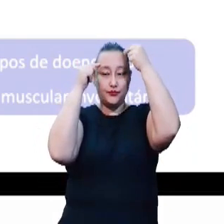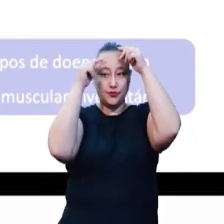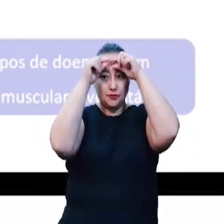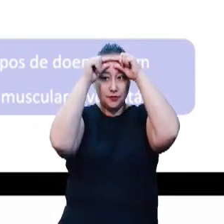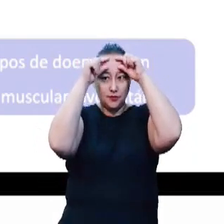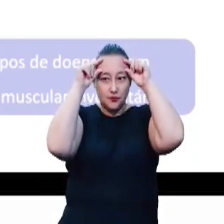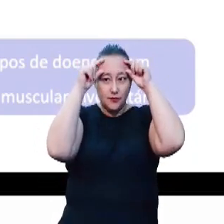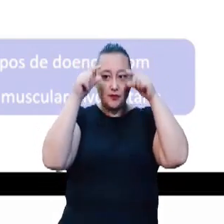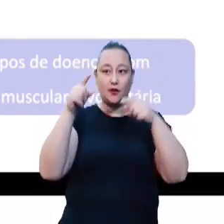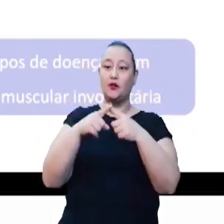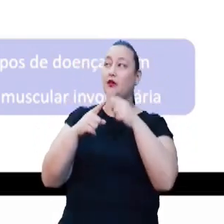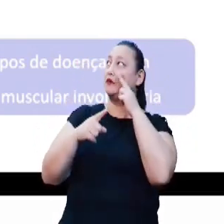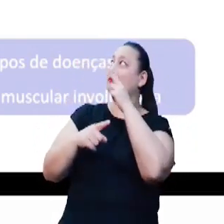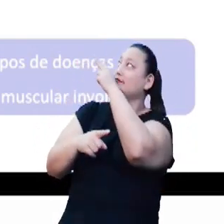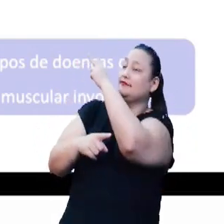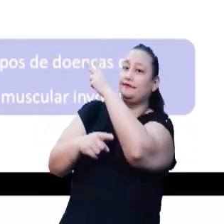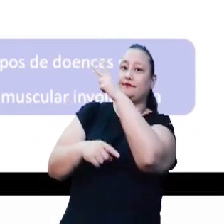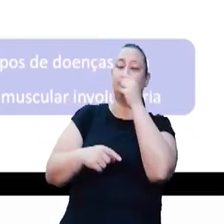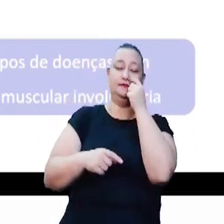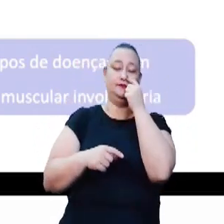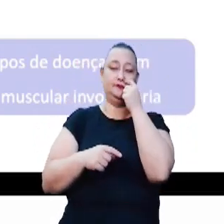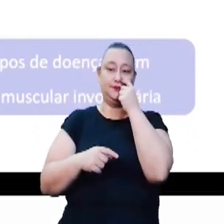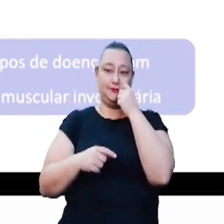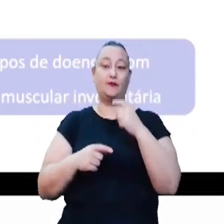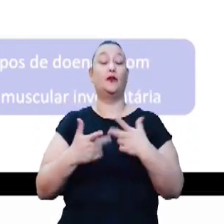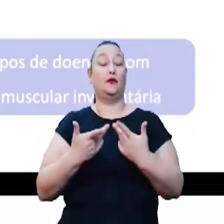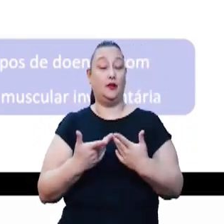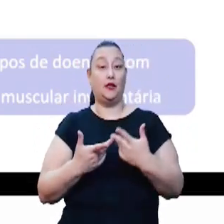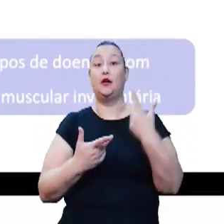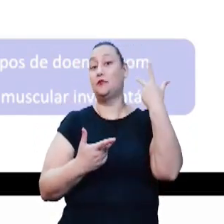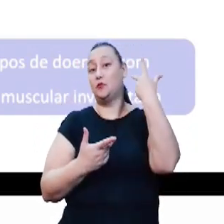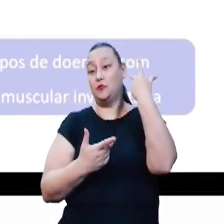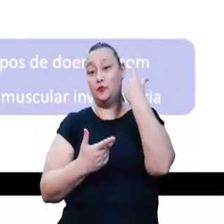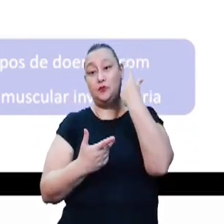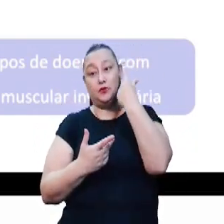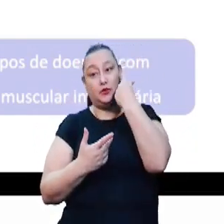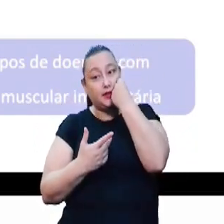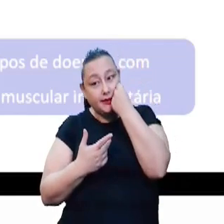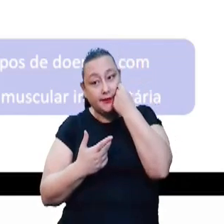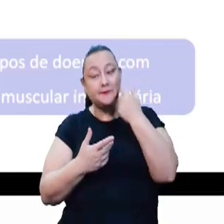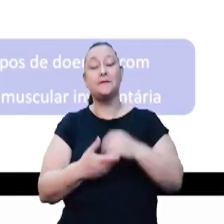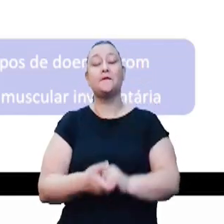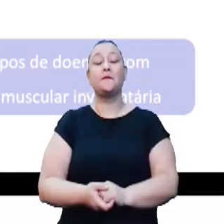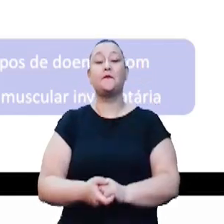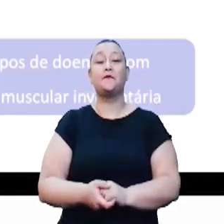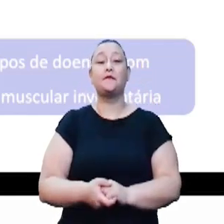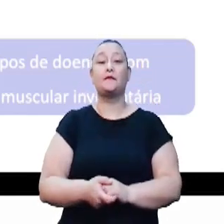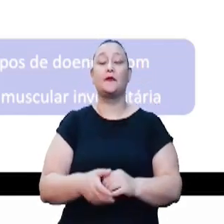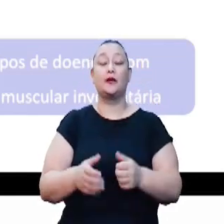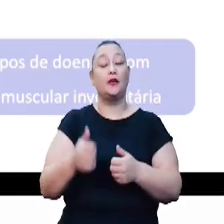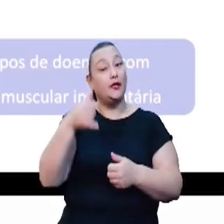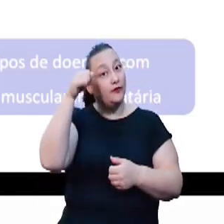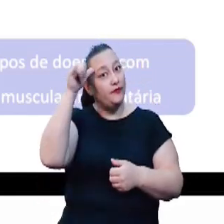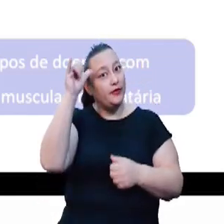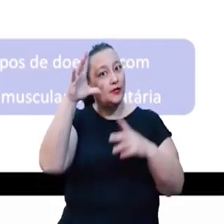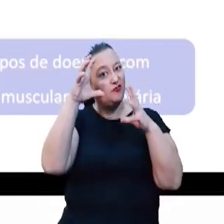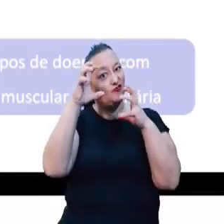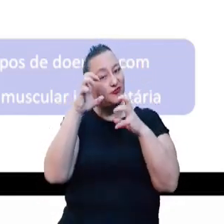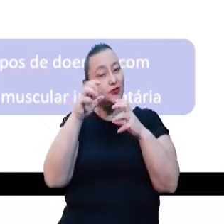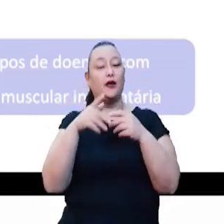contração muscular, né, o músculo frontal, é aplicada aqui a toxina botulínica, inibe a contração e aí